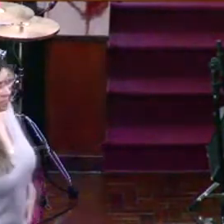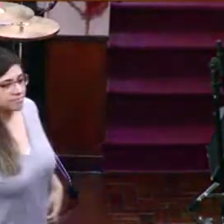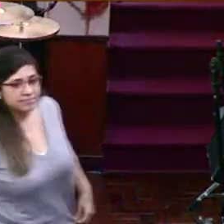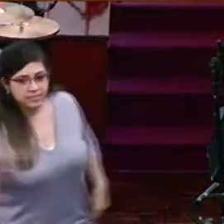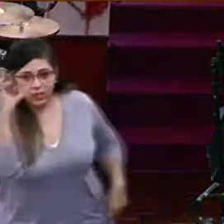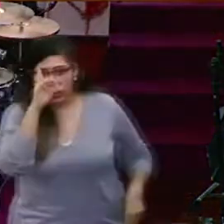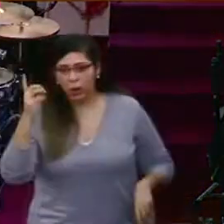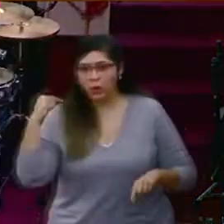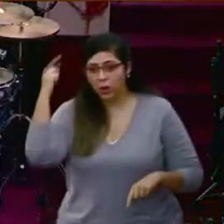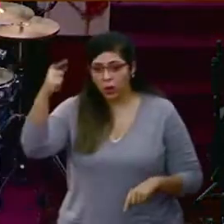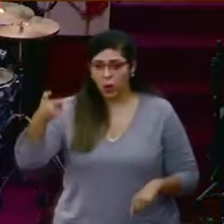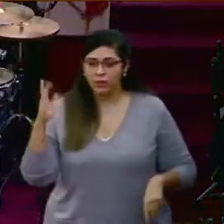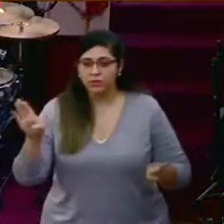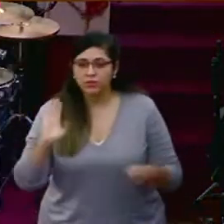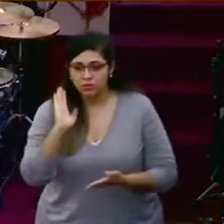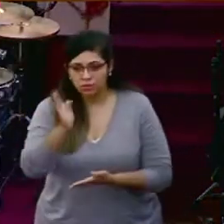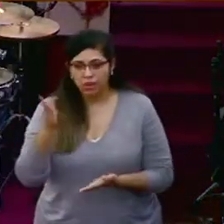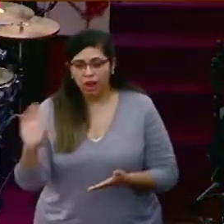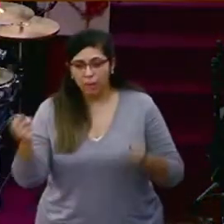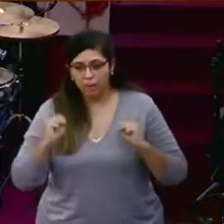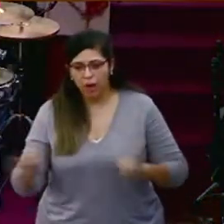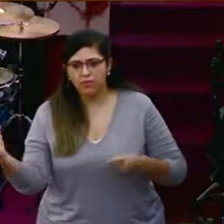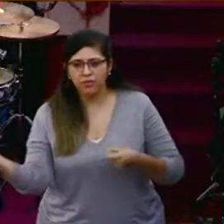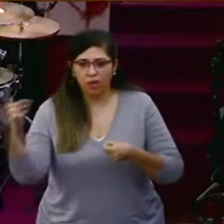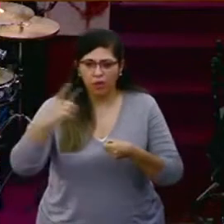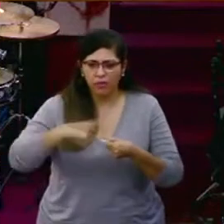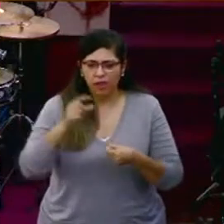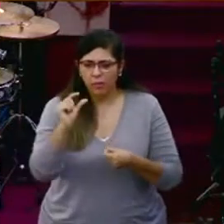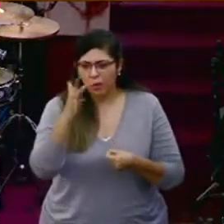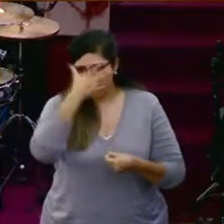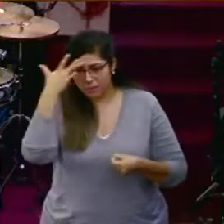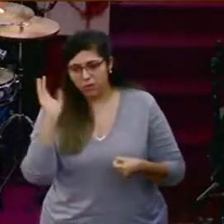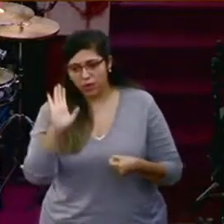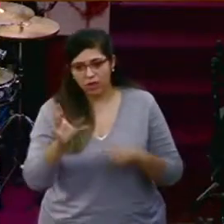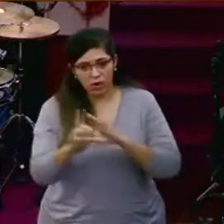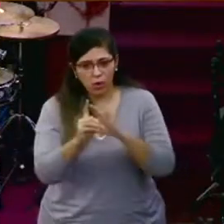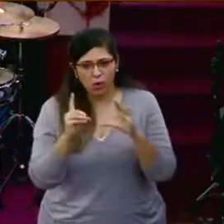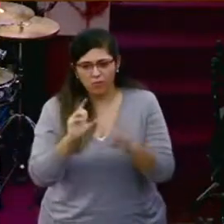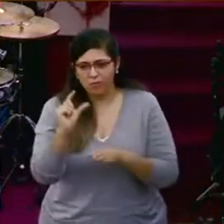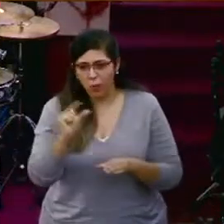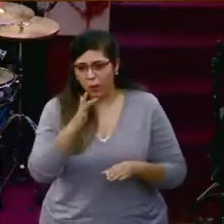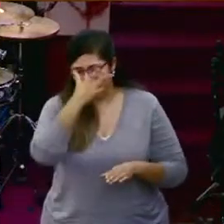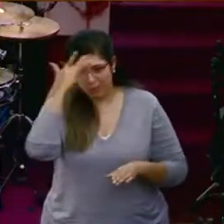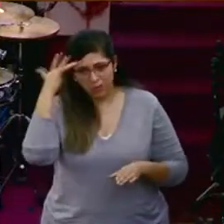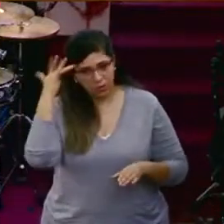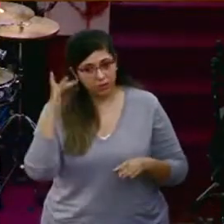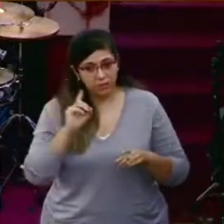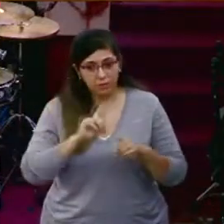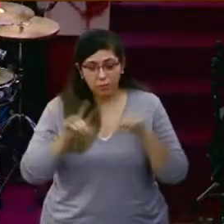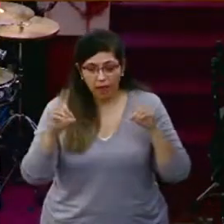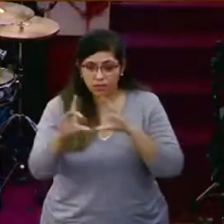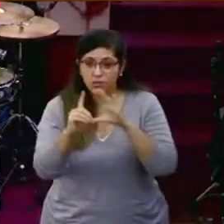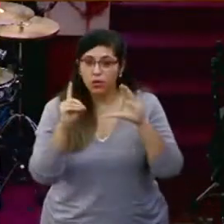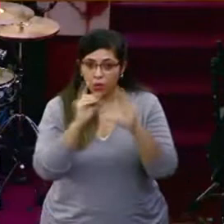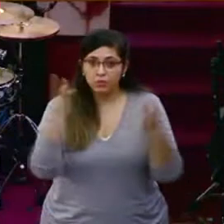com reservas para para a igreja com uma capacidade limitada obviamente mas o senhor